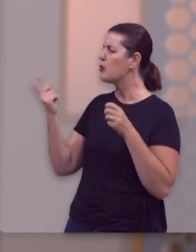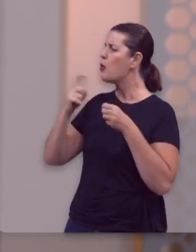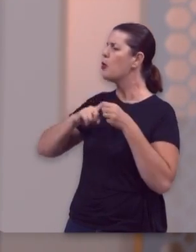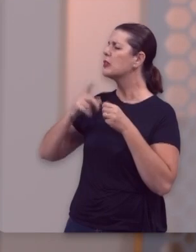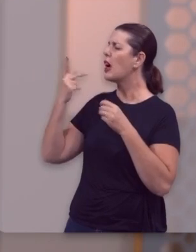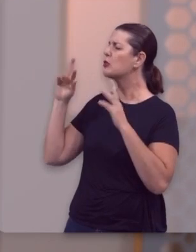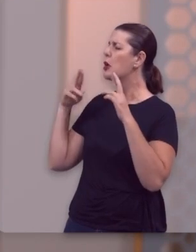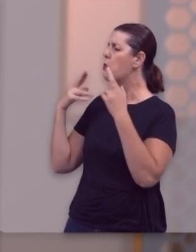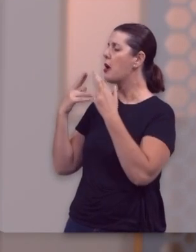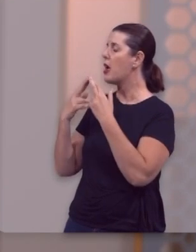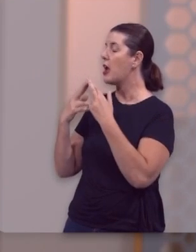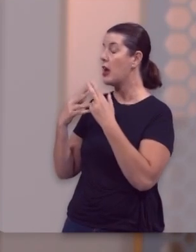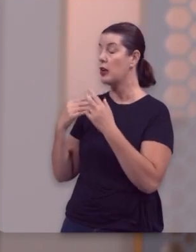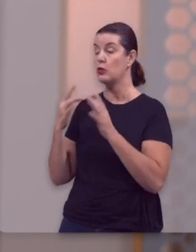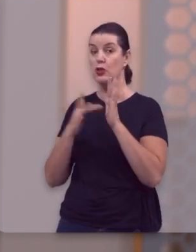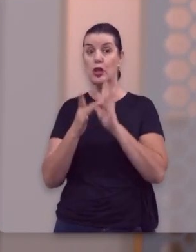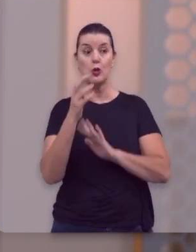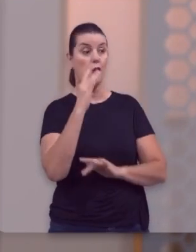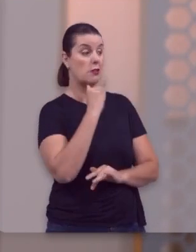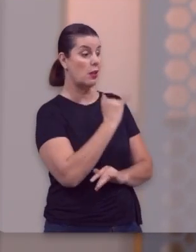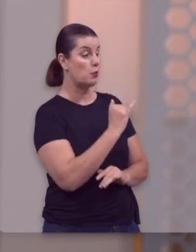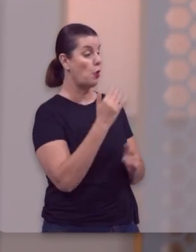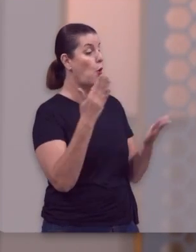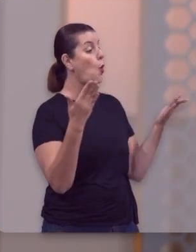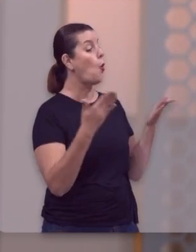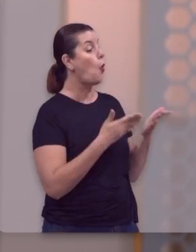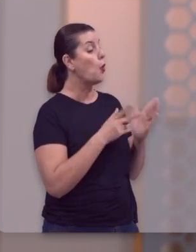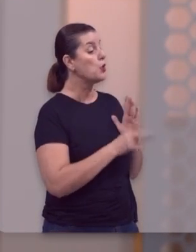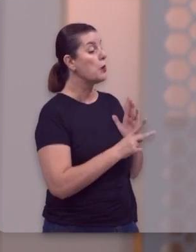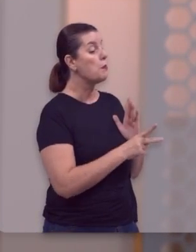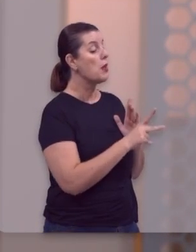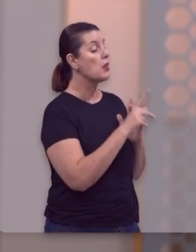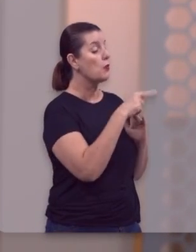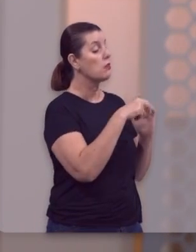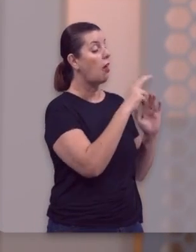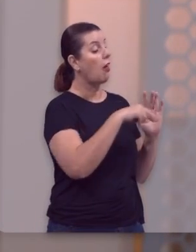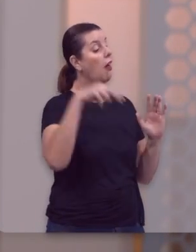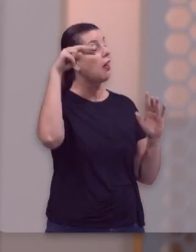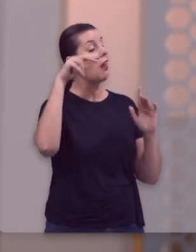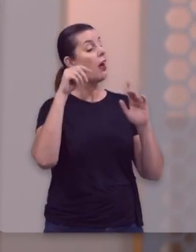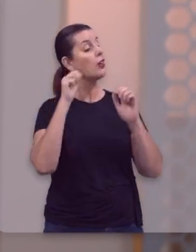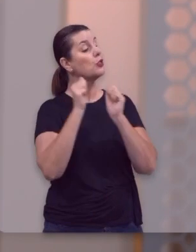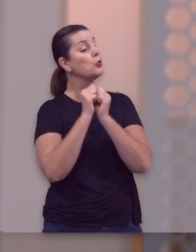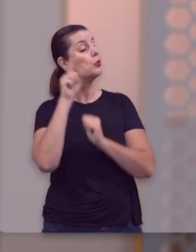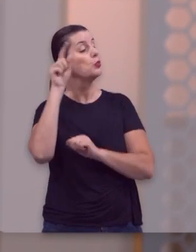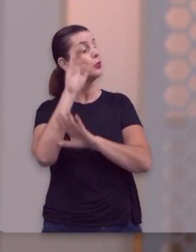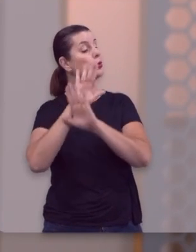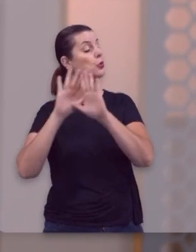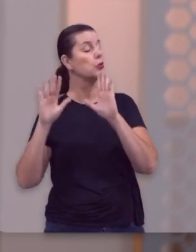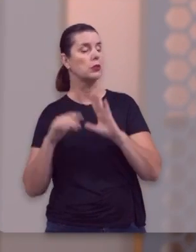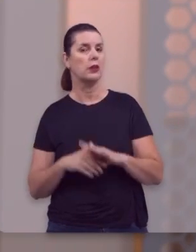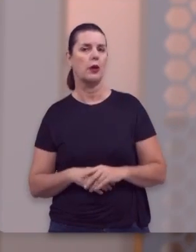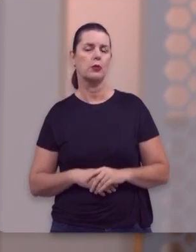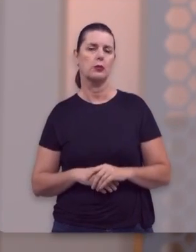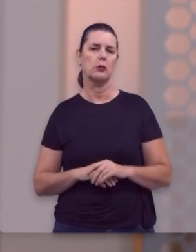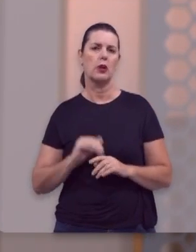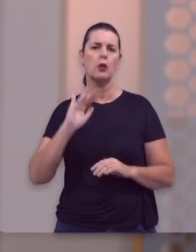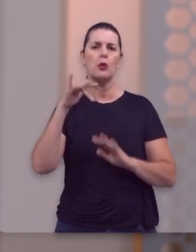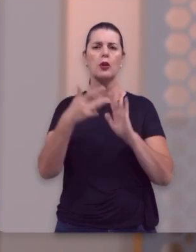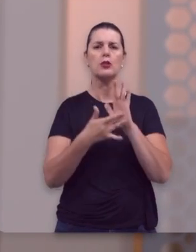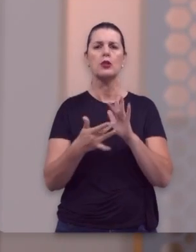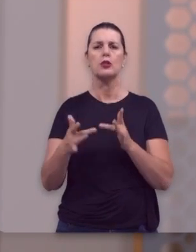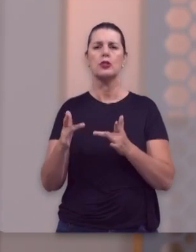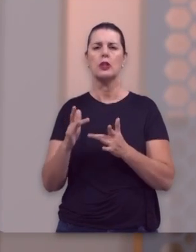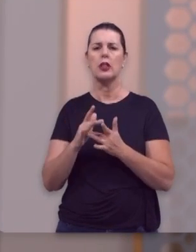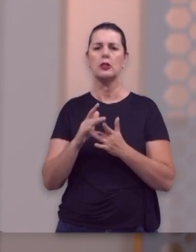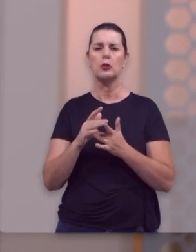te digo que hoje mesmo estarás comigo no paraíso. Quando Jesus rendeu o seu espírito na cruz,